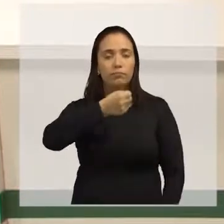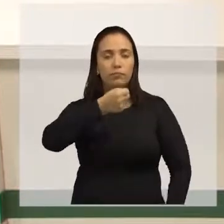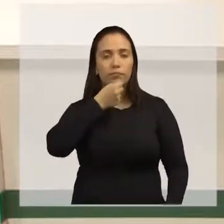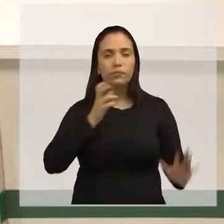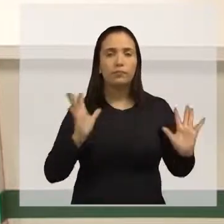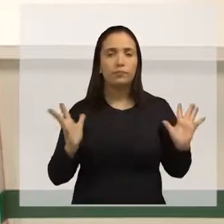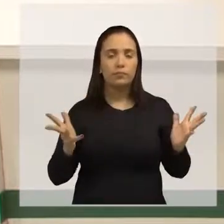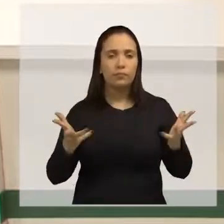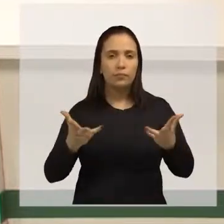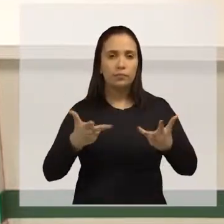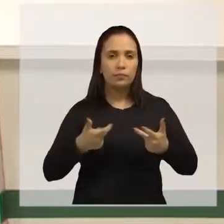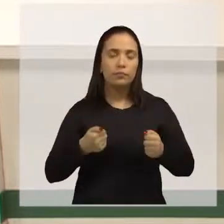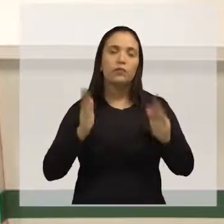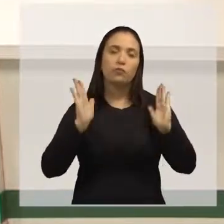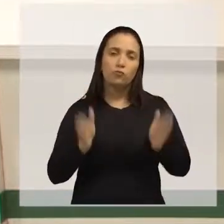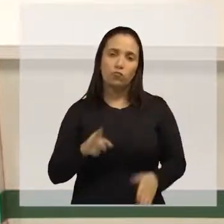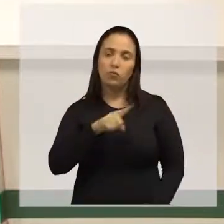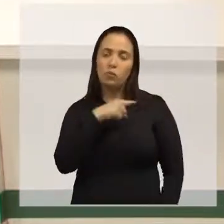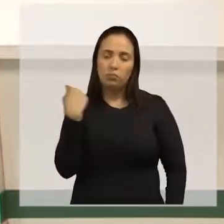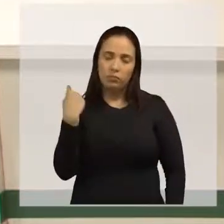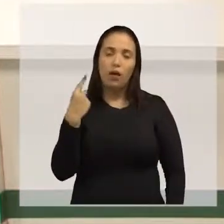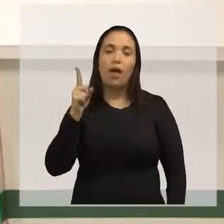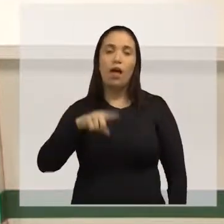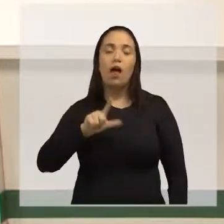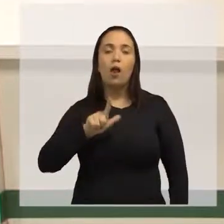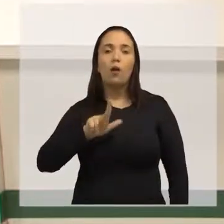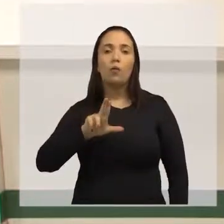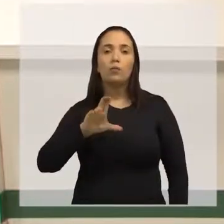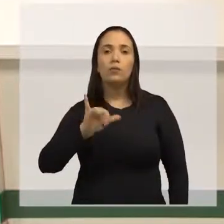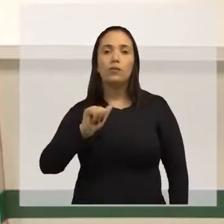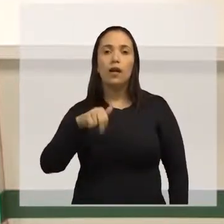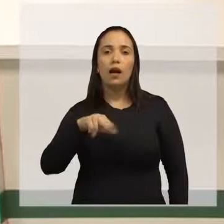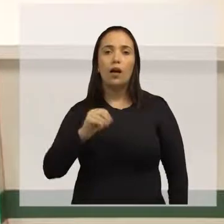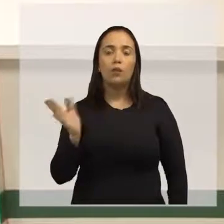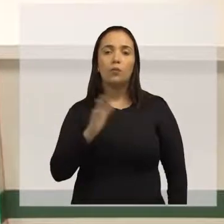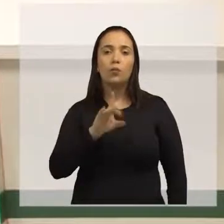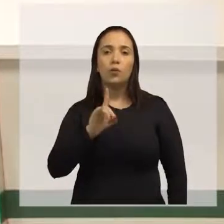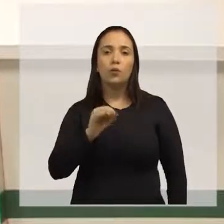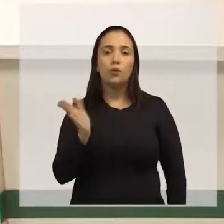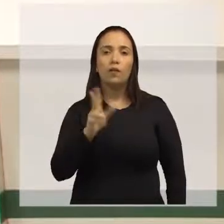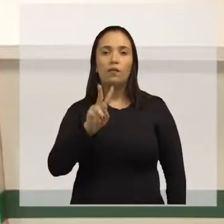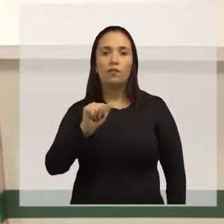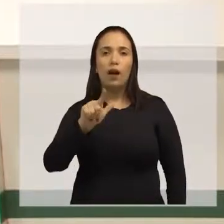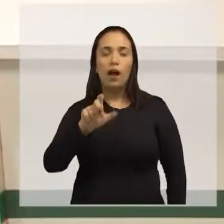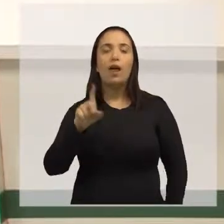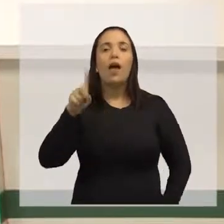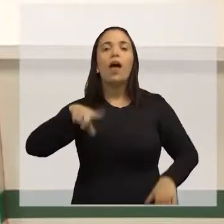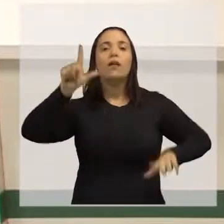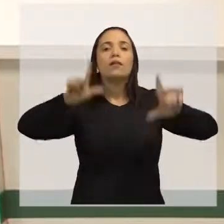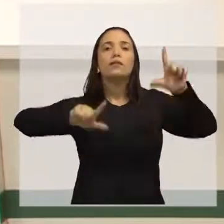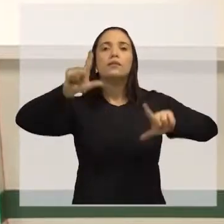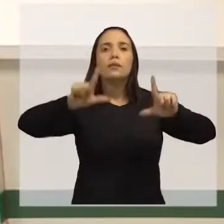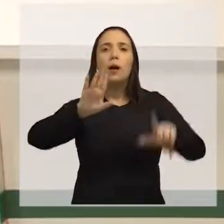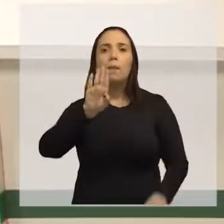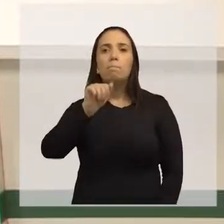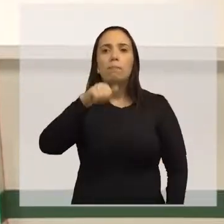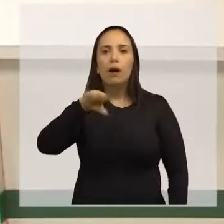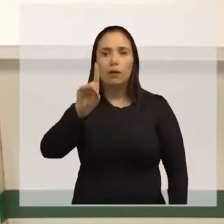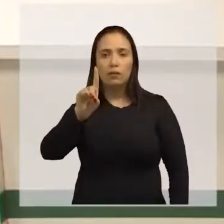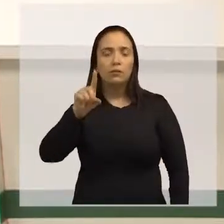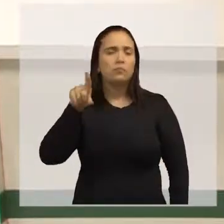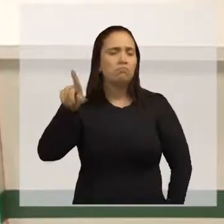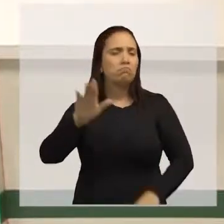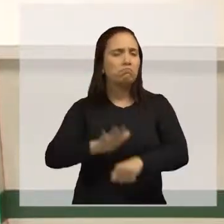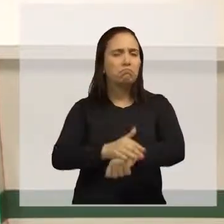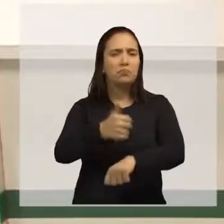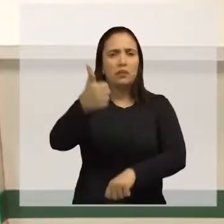não está mais entre nós, Luciano do Vale, né? Era da Bandeirantes. Eu gostava muito. Para mim, o melhor narrador desse país, Luciano do Vale, né? Luciano do